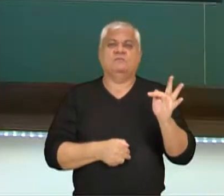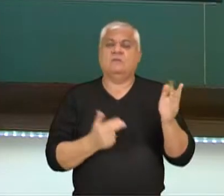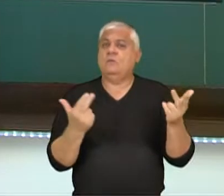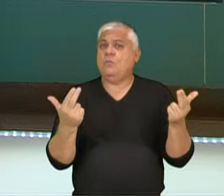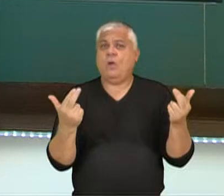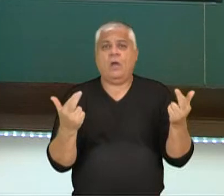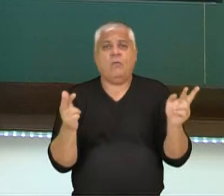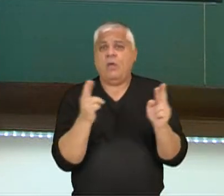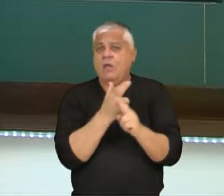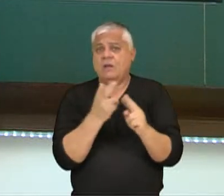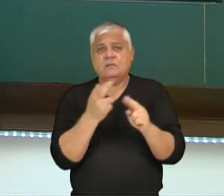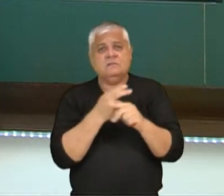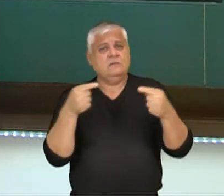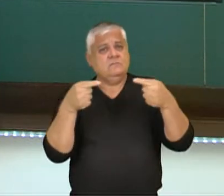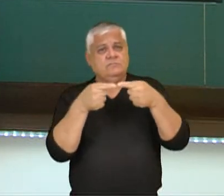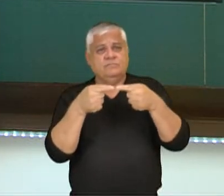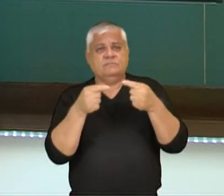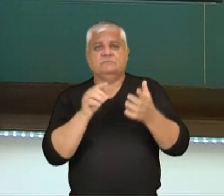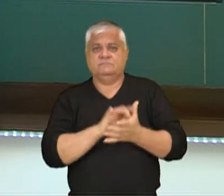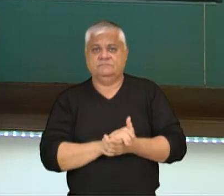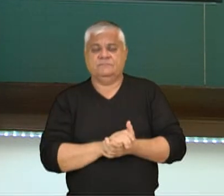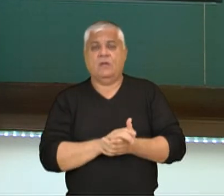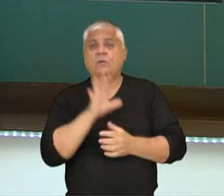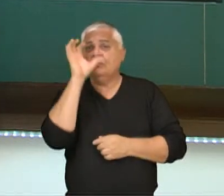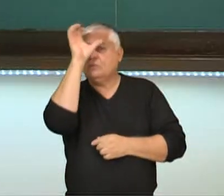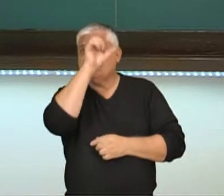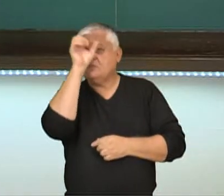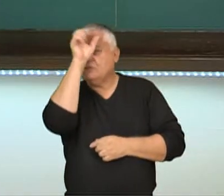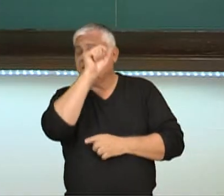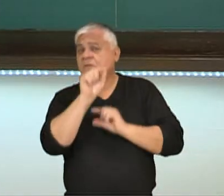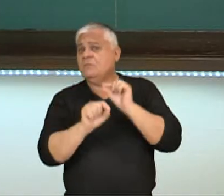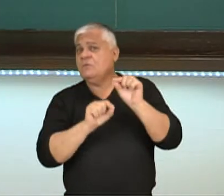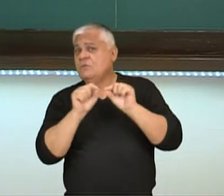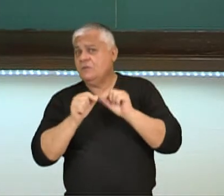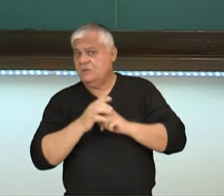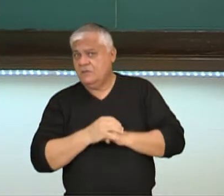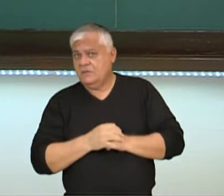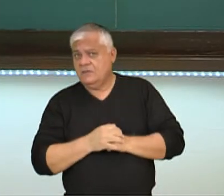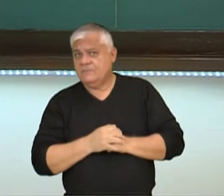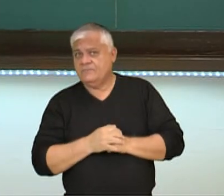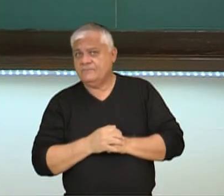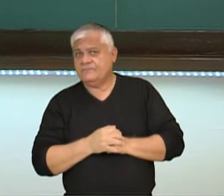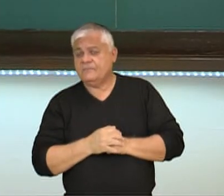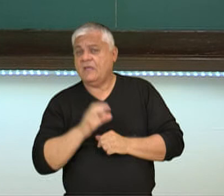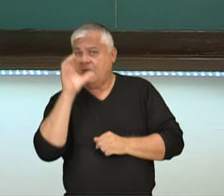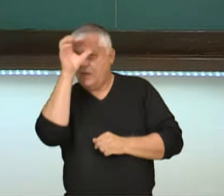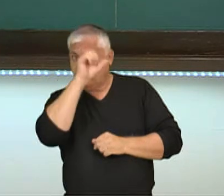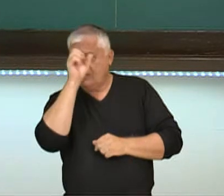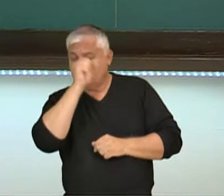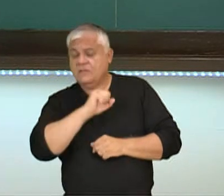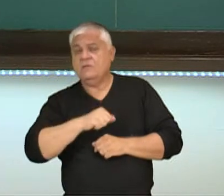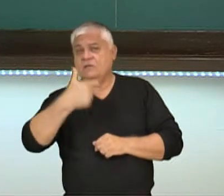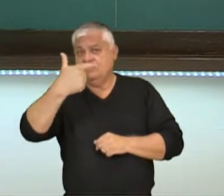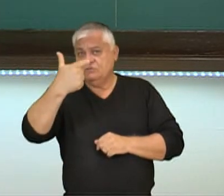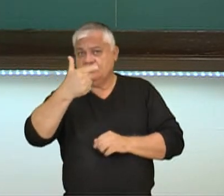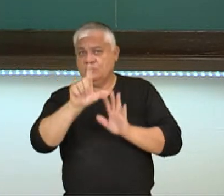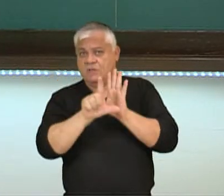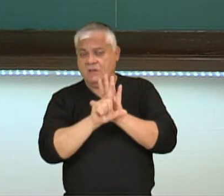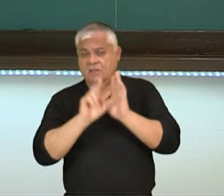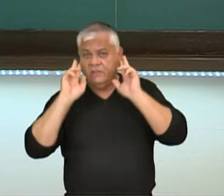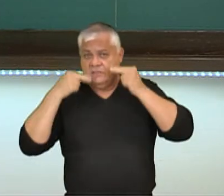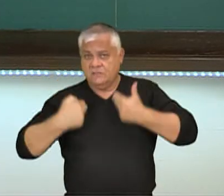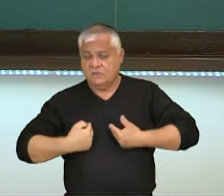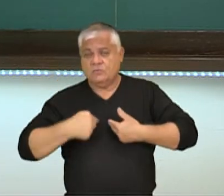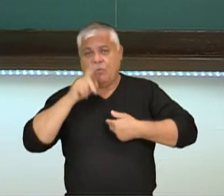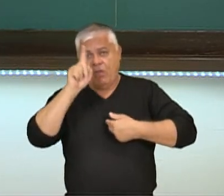diante. E é claro, né, pessoal, o que nós vimos hoje? Hoje, na aula de hoje, nós vimos a segunda lei de Newton, que é uma